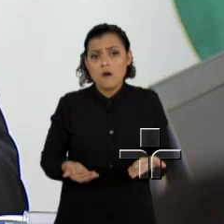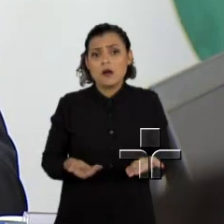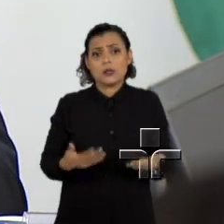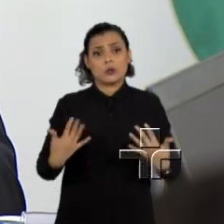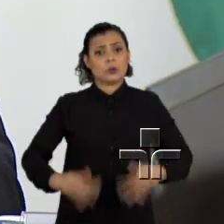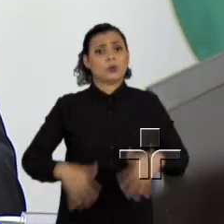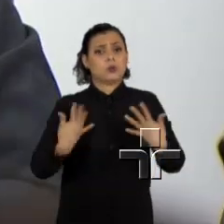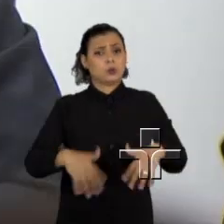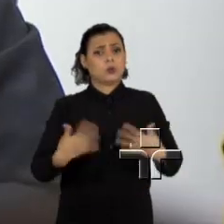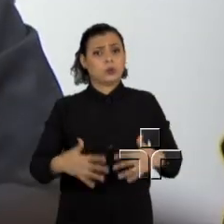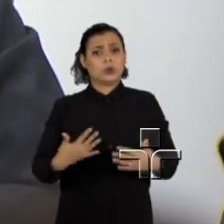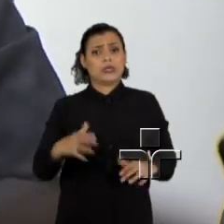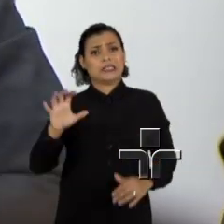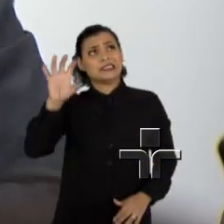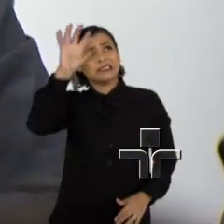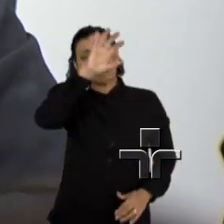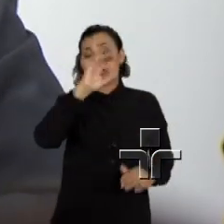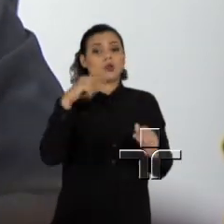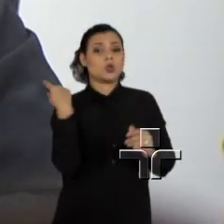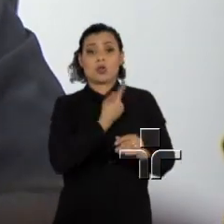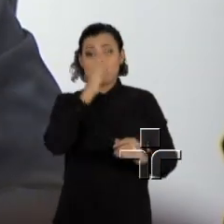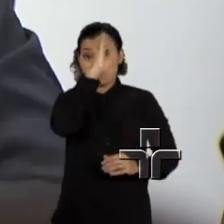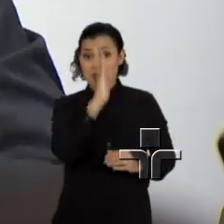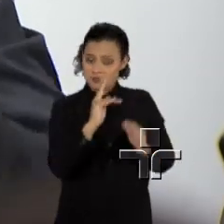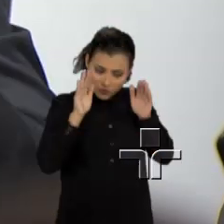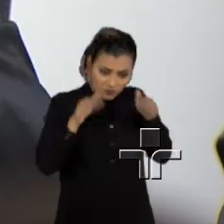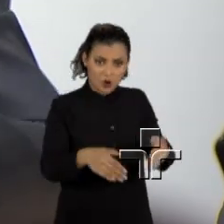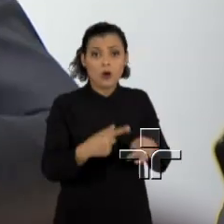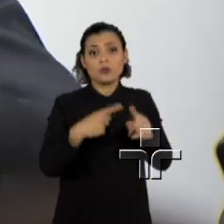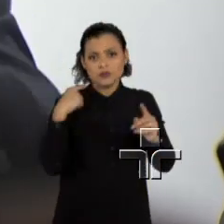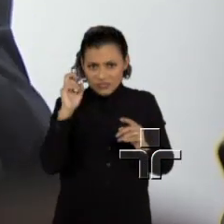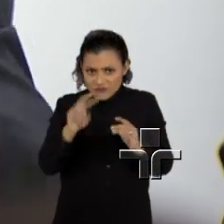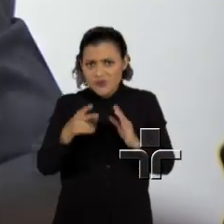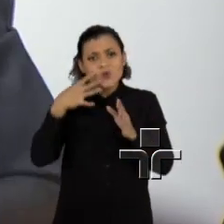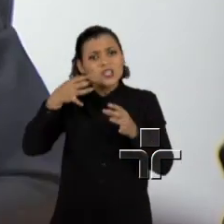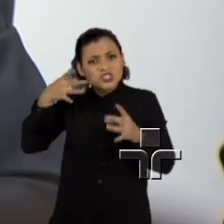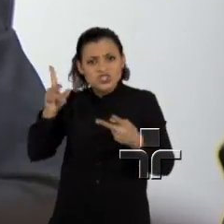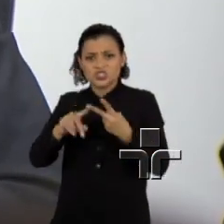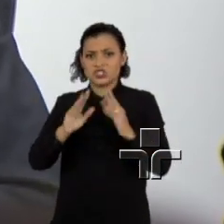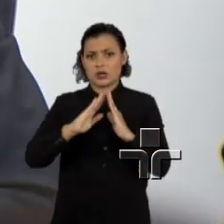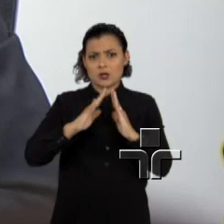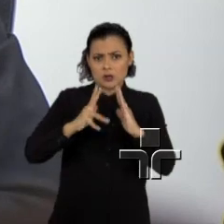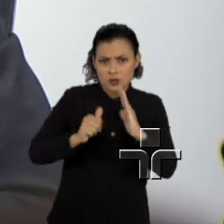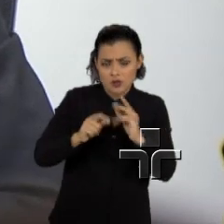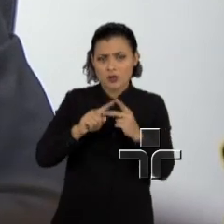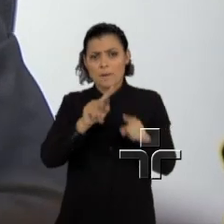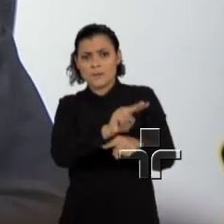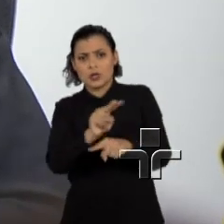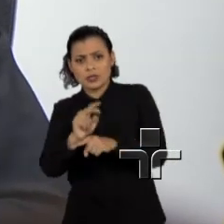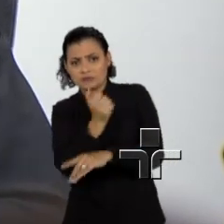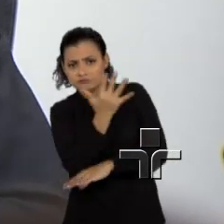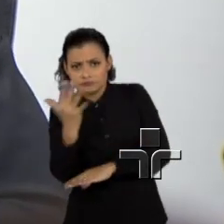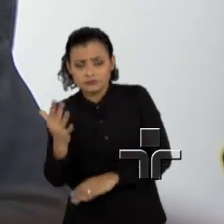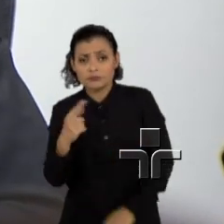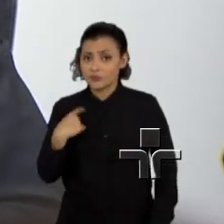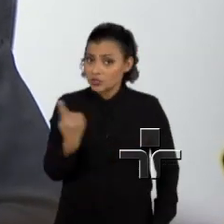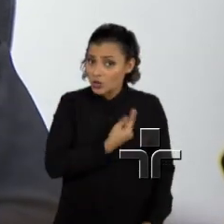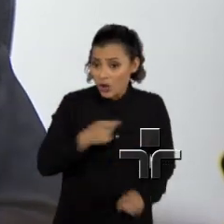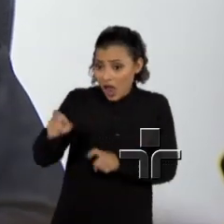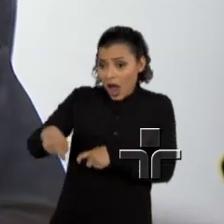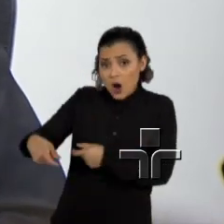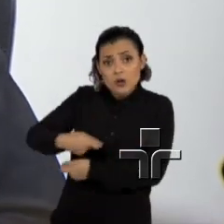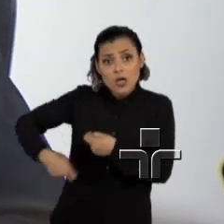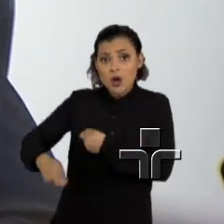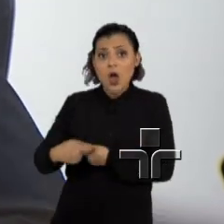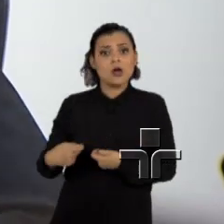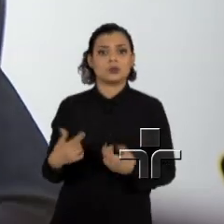acima dos estados. Só com isso que eu mostrei para os senhores, quilombola, reserva indígena, proteção ambiental, o nosso agronegócio simplesmente vai